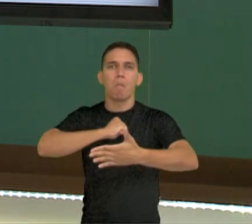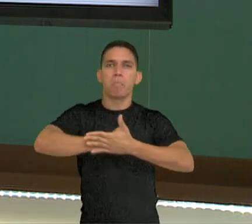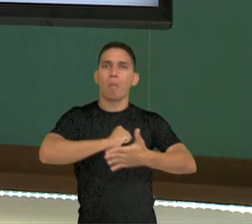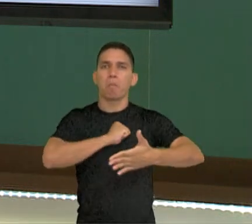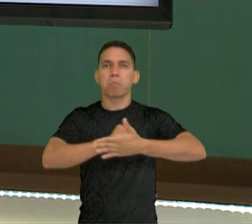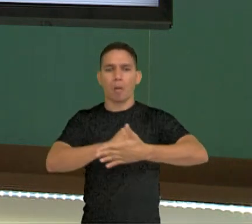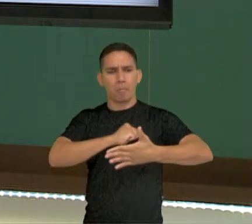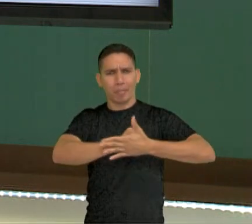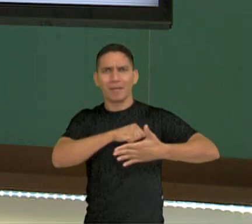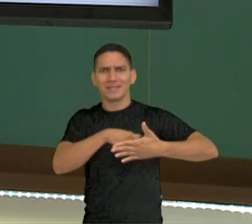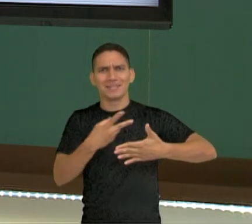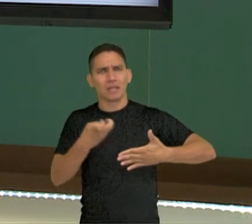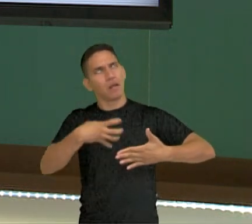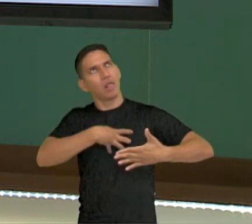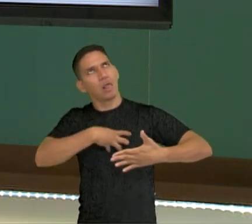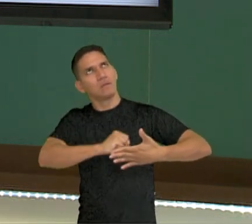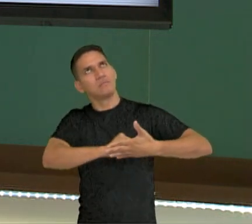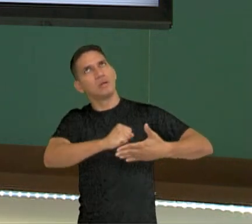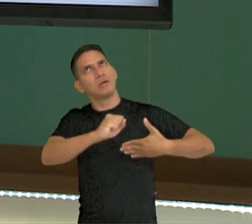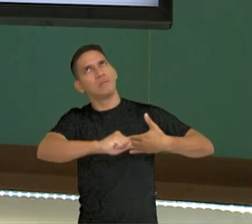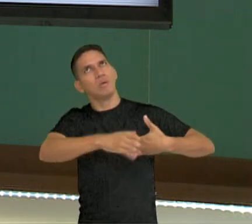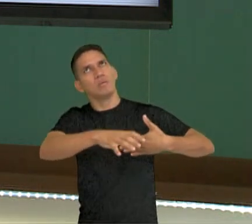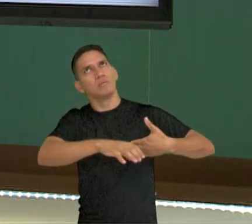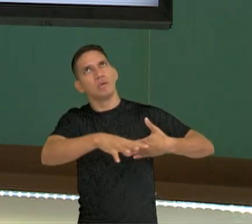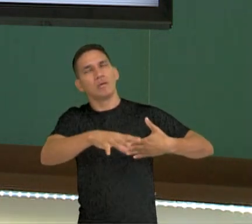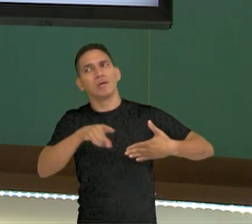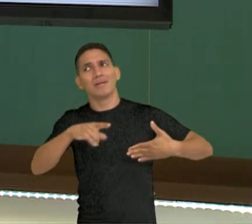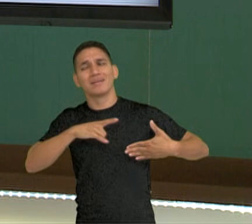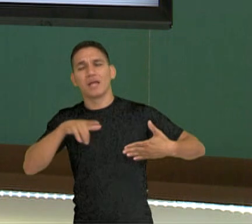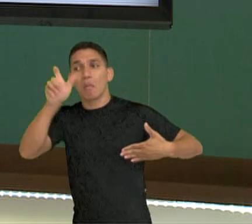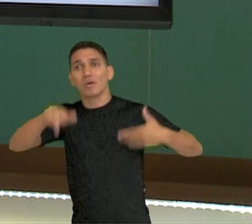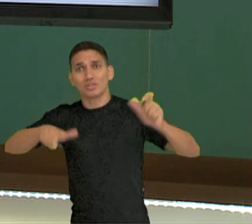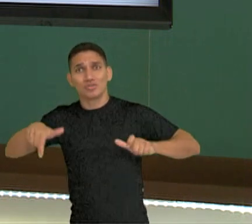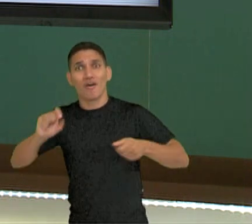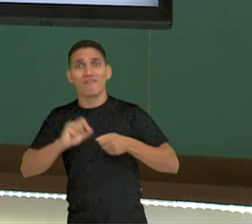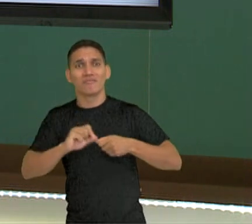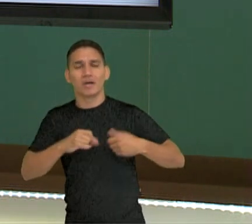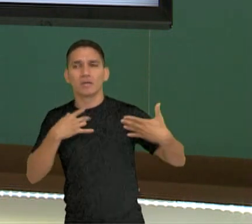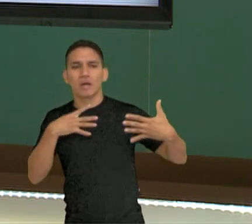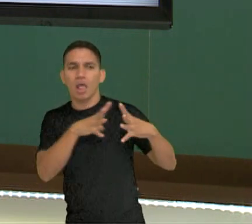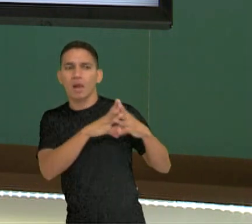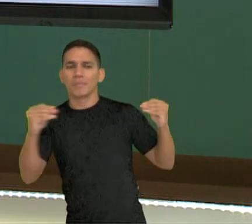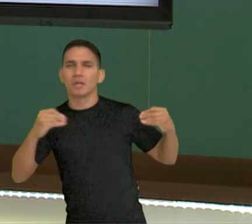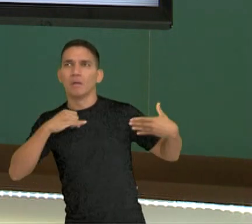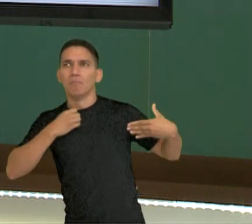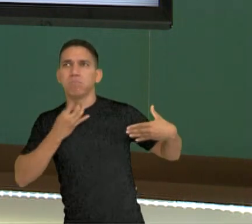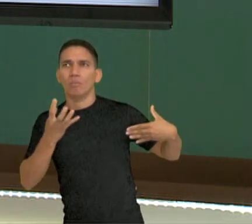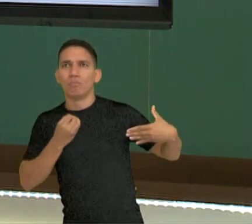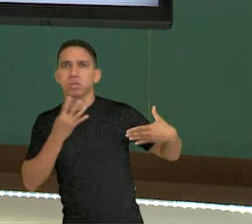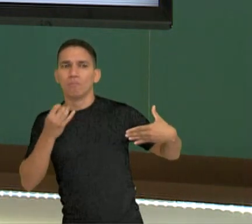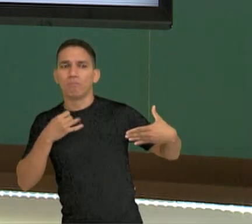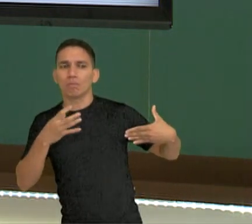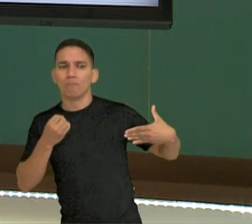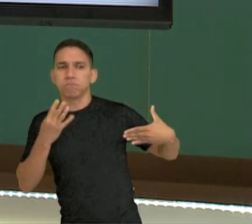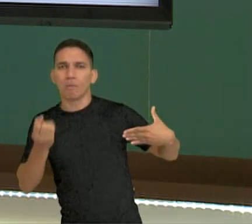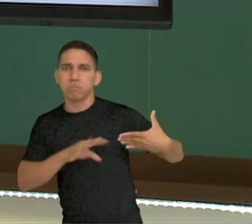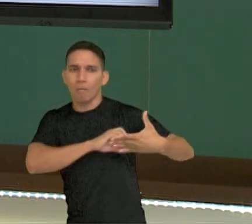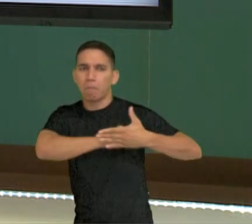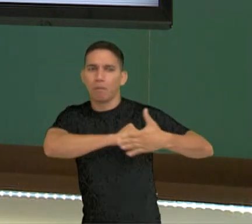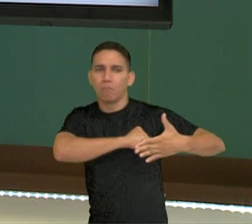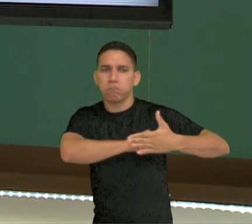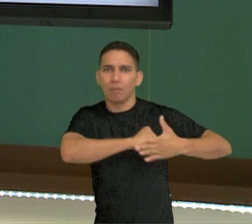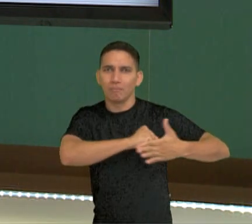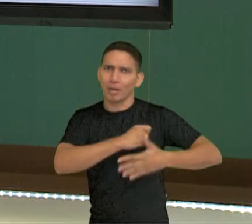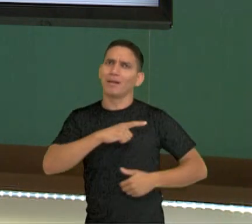sons remixados Pois é esse som emitido a a imitação de um instrumento musical de uma guitarra